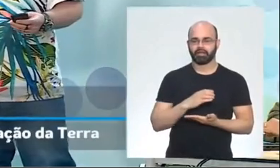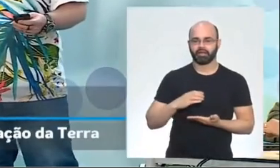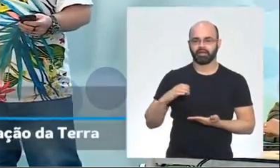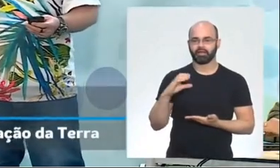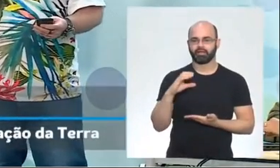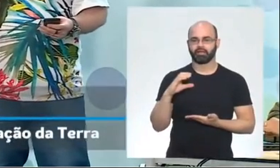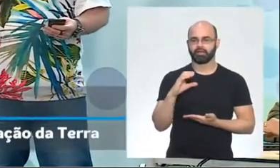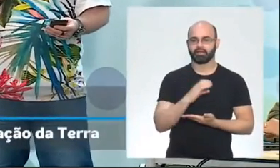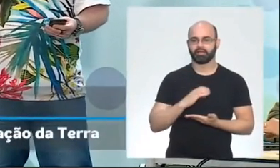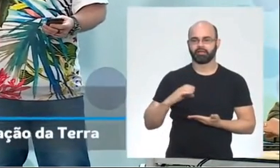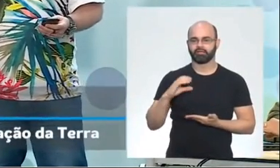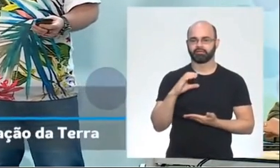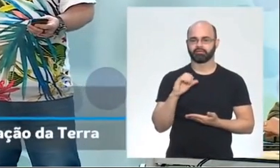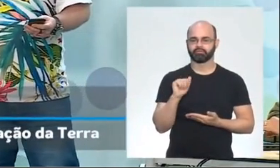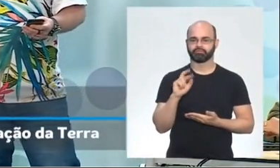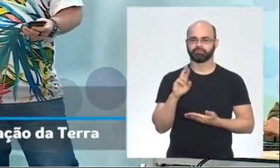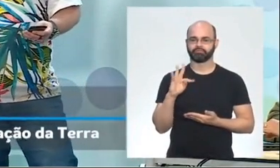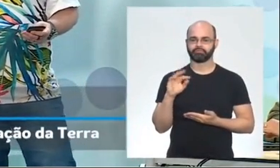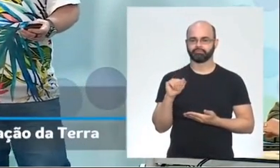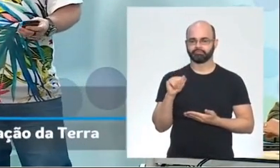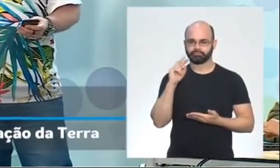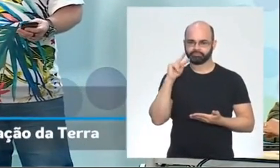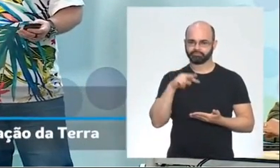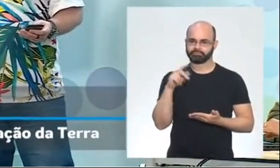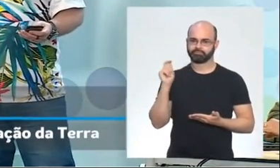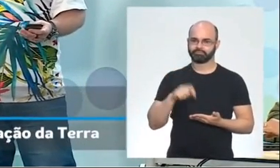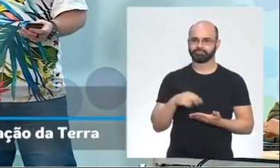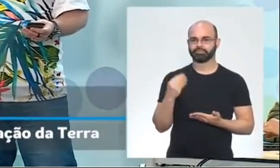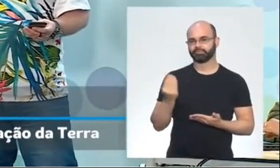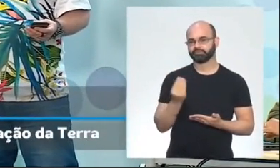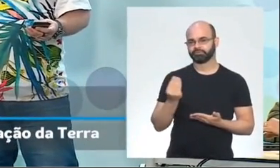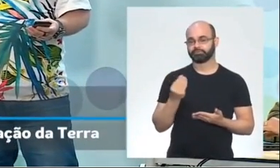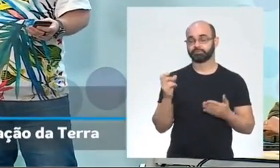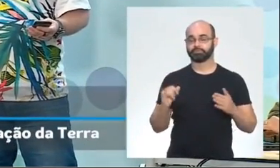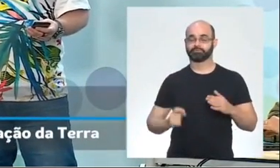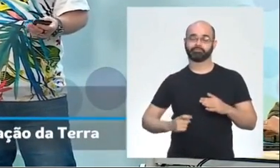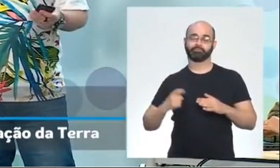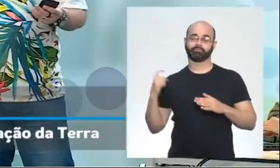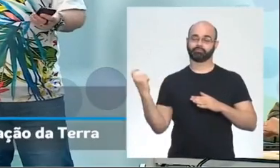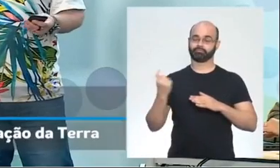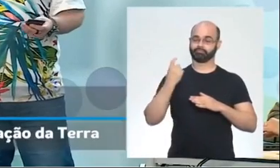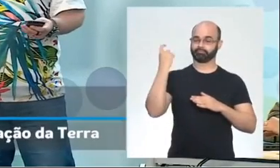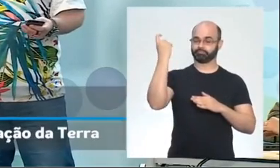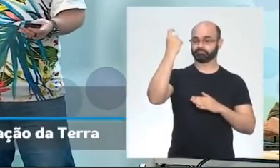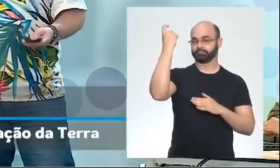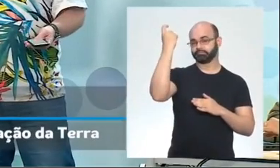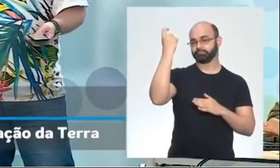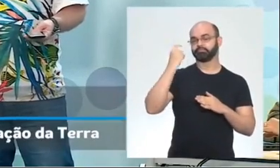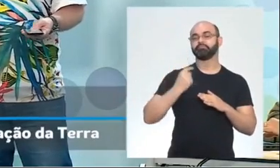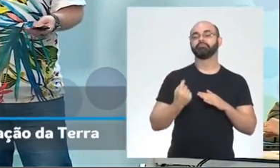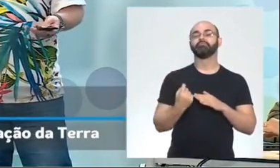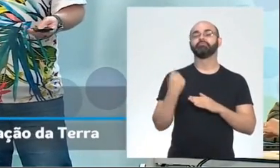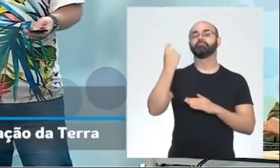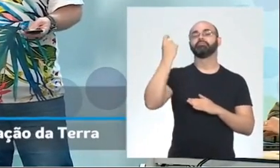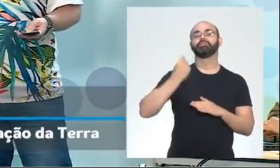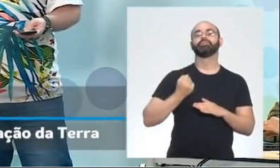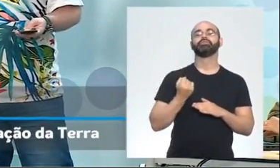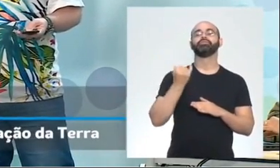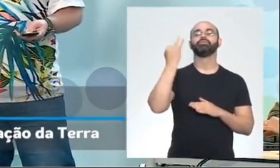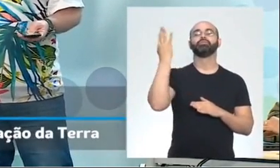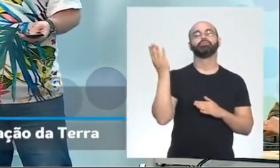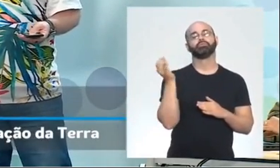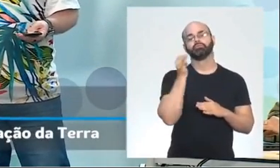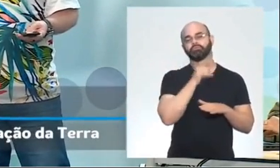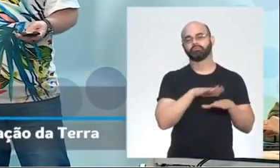topográfica através do perfil dessa região, né? Então, se ela é de elevada altitude, dependendo da sua altitude, ela pode ser aí uma